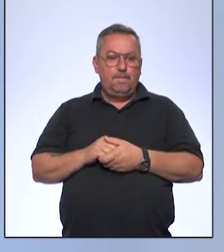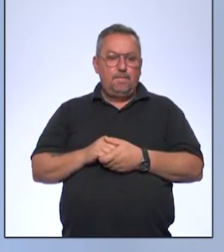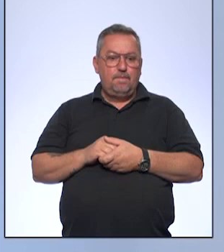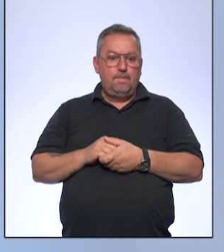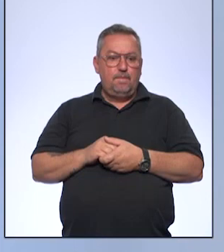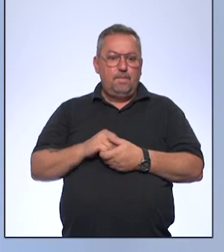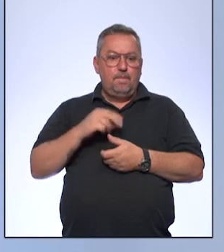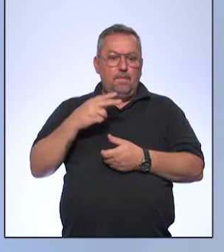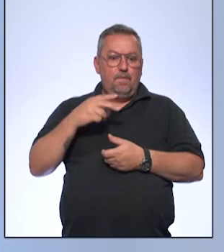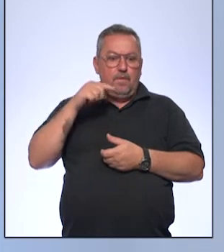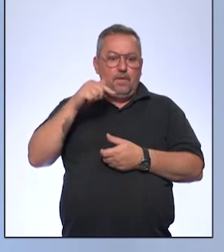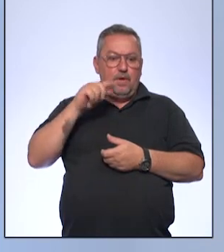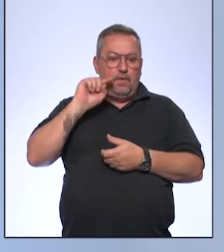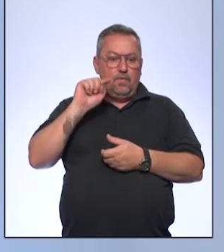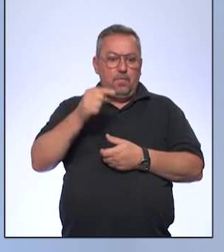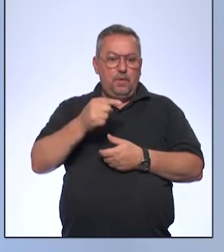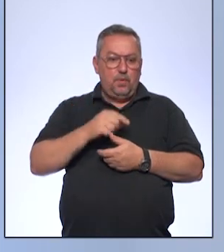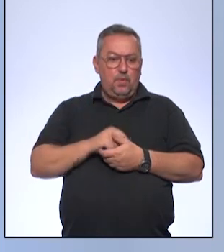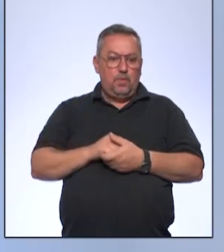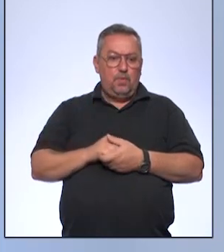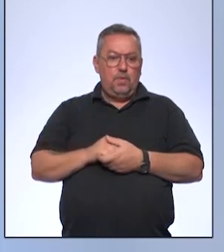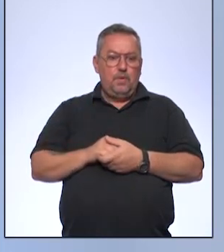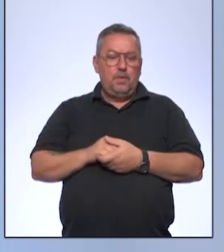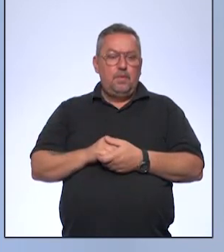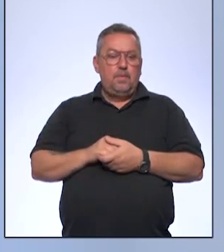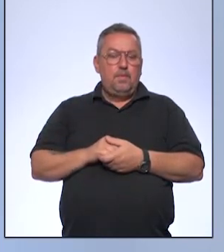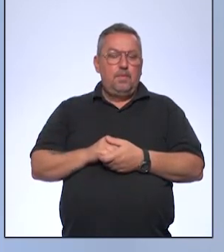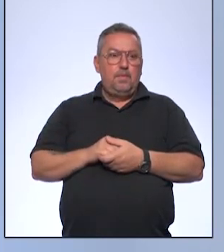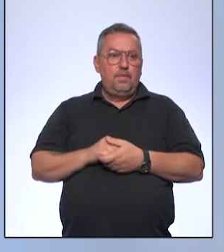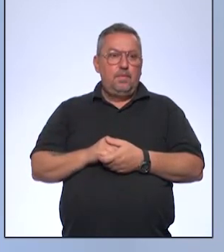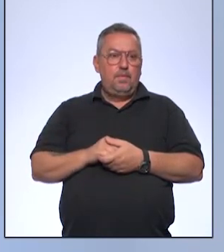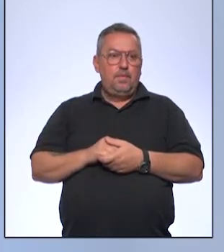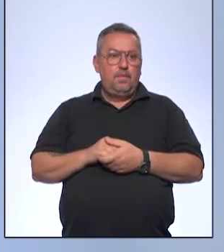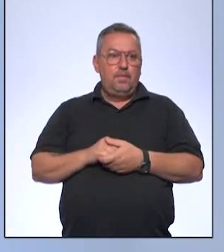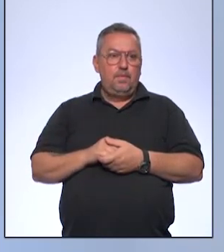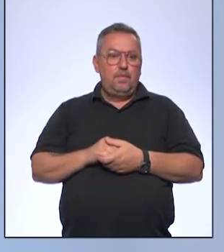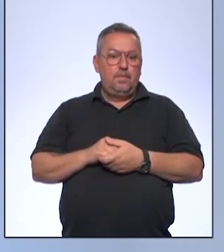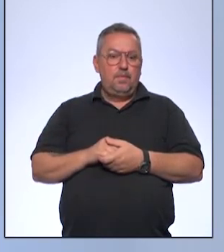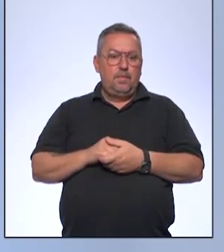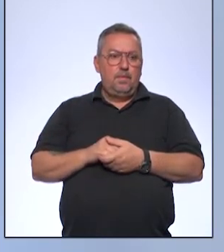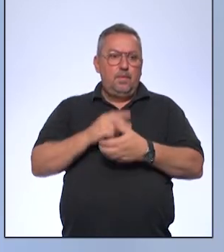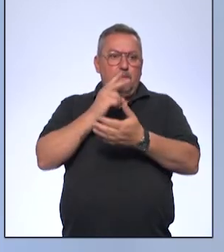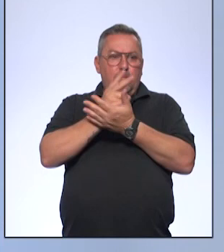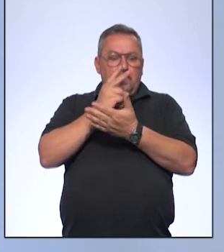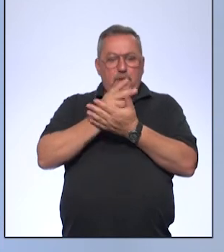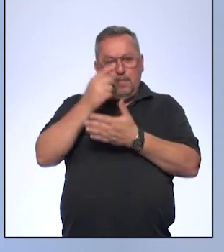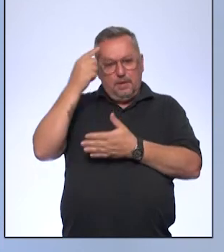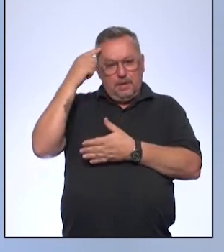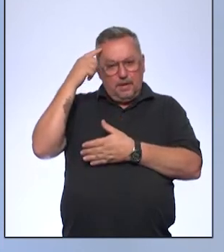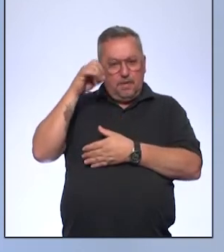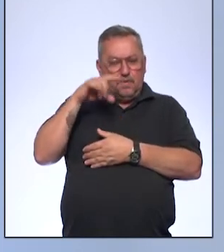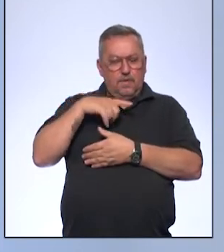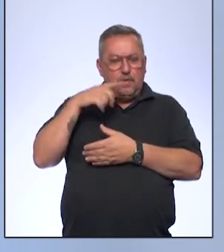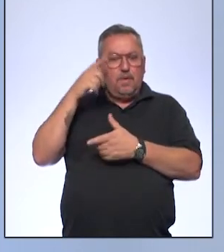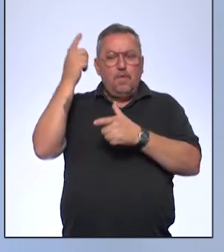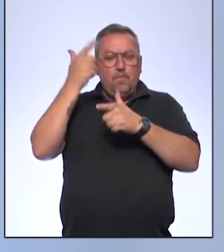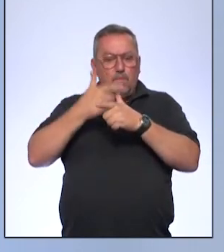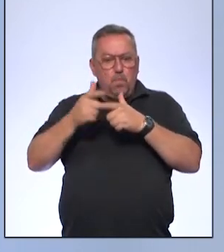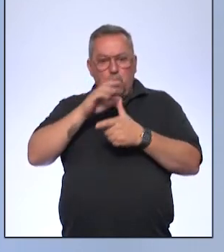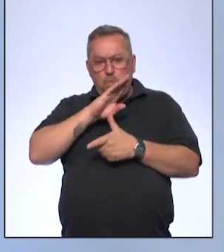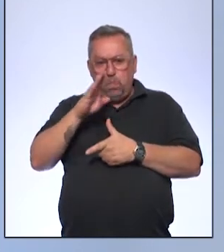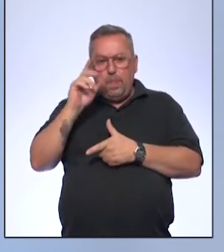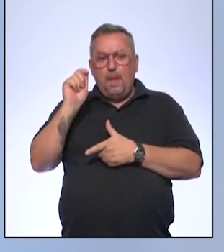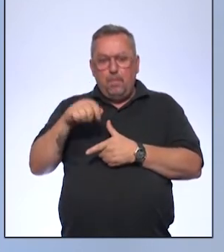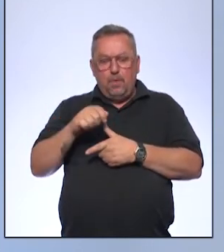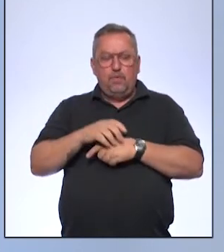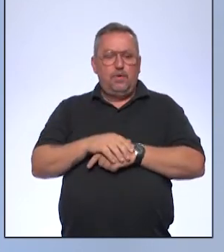27 mil. 27 mil, isso aí. Beleza. Mesma ideia. Se vocês quiserem dividir direto, pode dividir